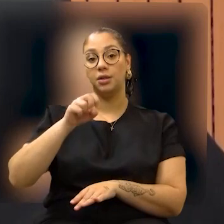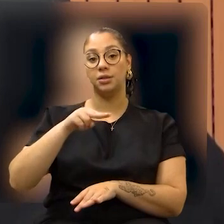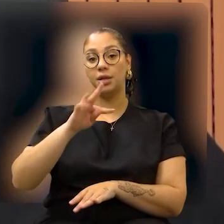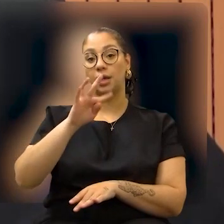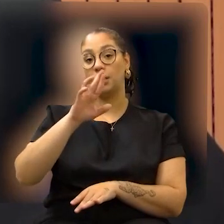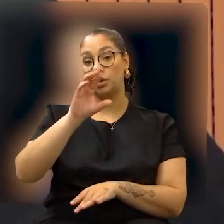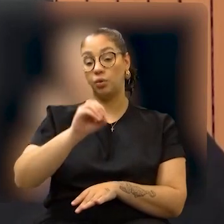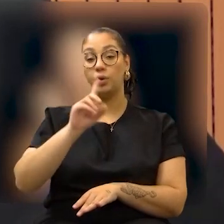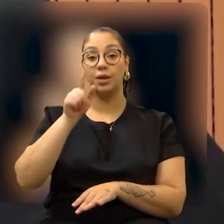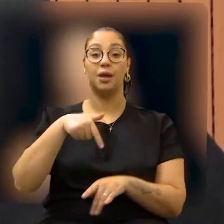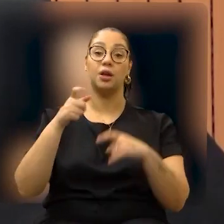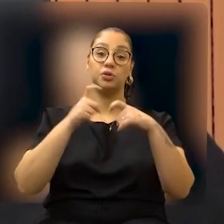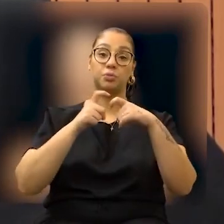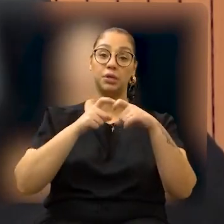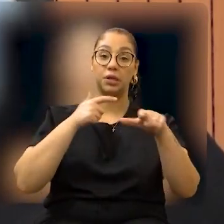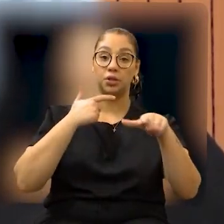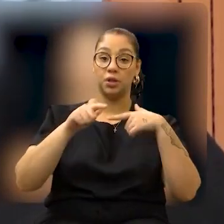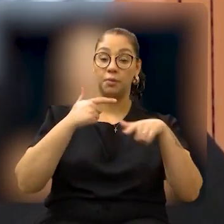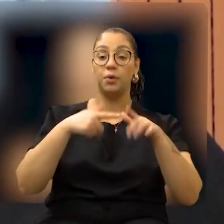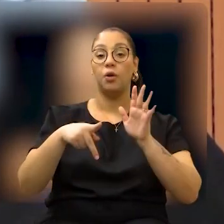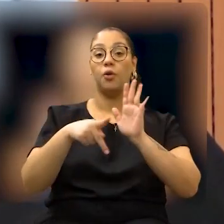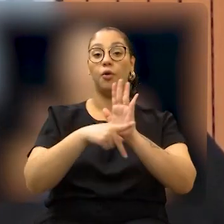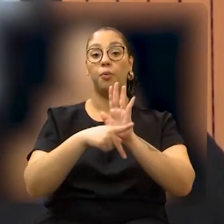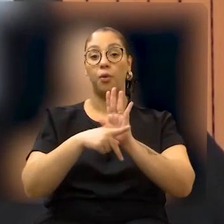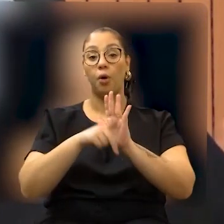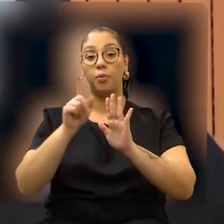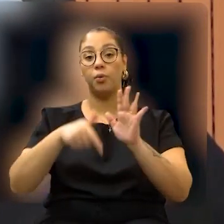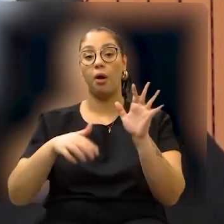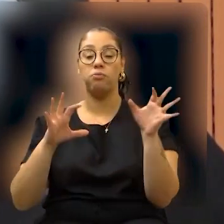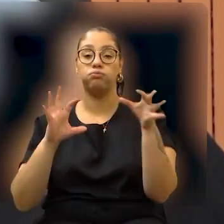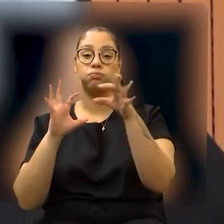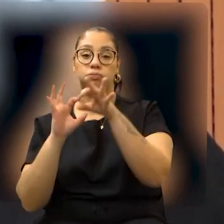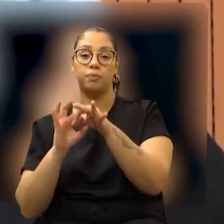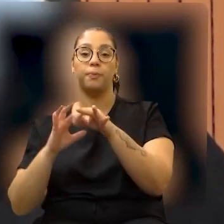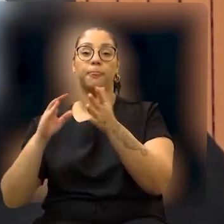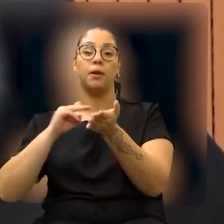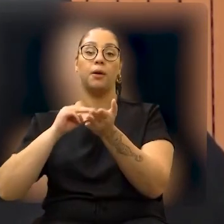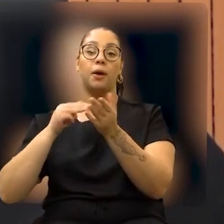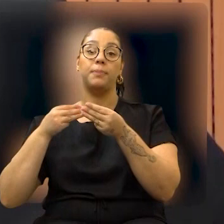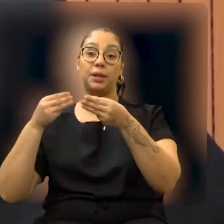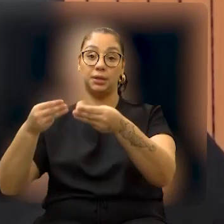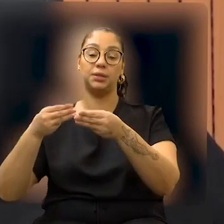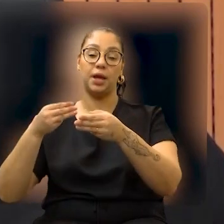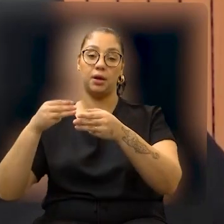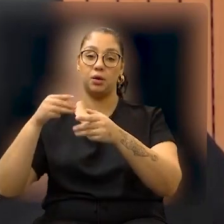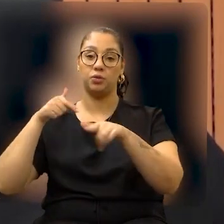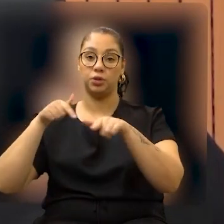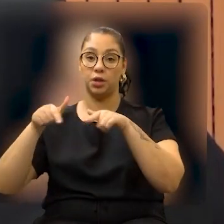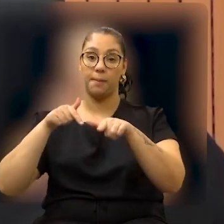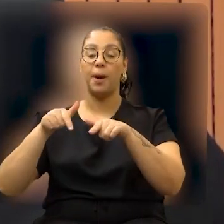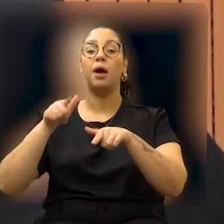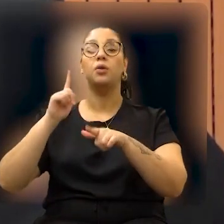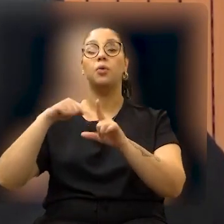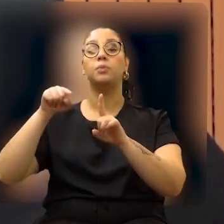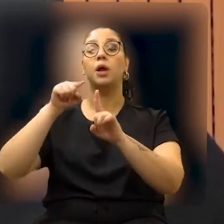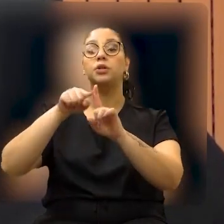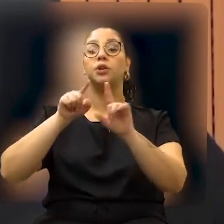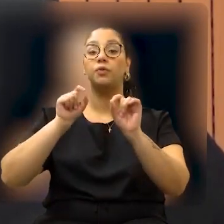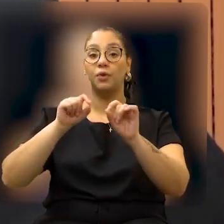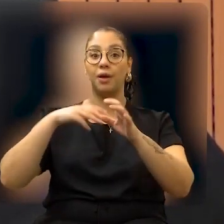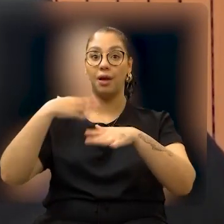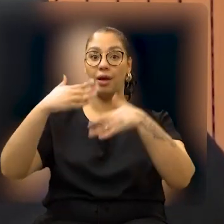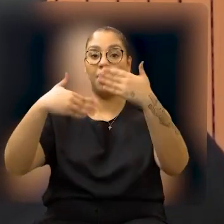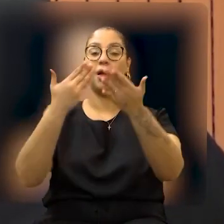Segurança e Medicina do Trabalho, que é uma autarquia do governo do Brasil vinculada ao Ministério do Trabalho e Previdência, que tem por